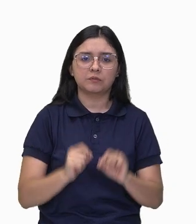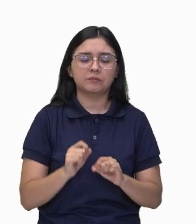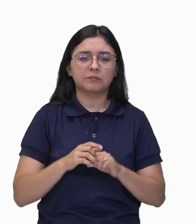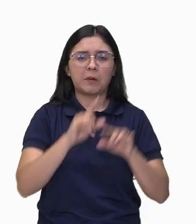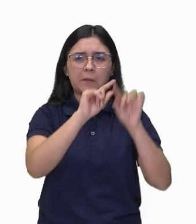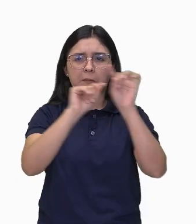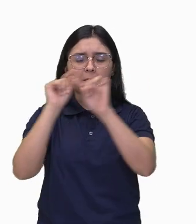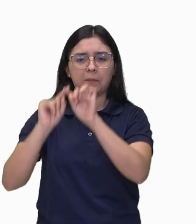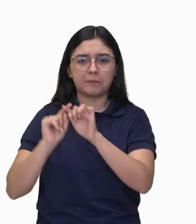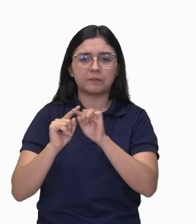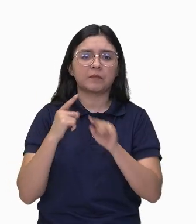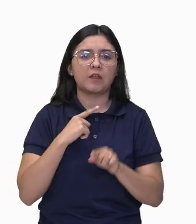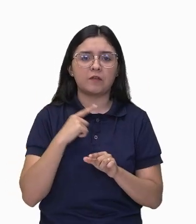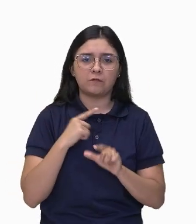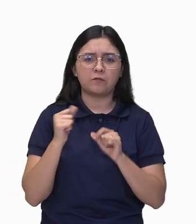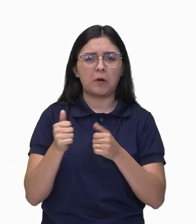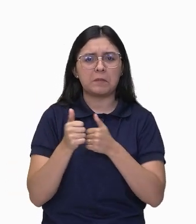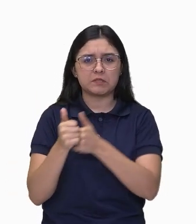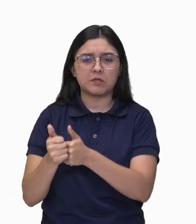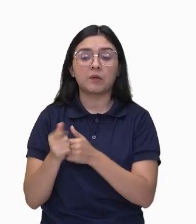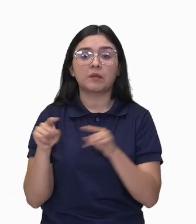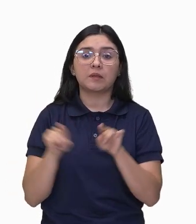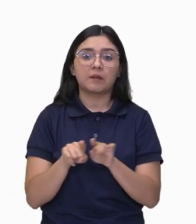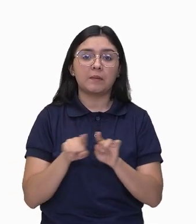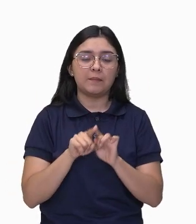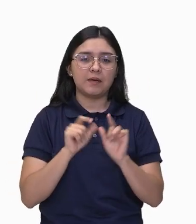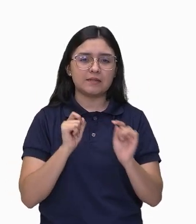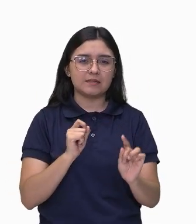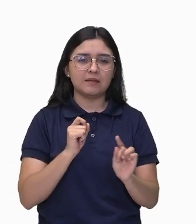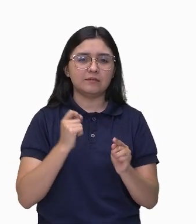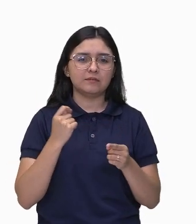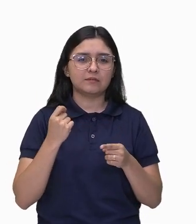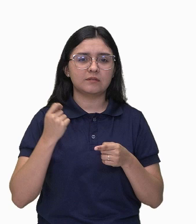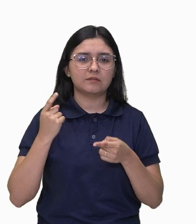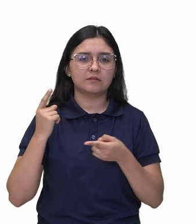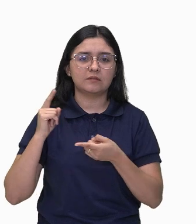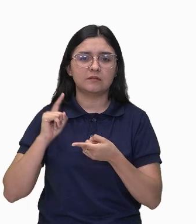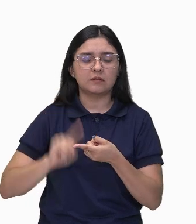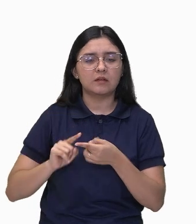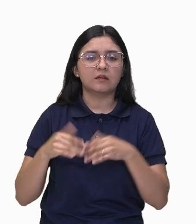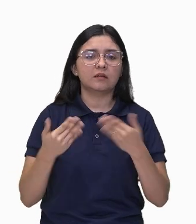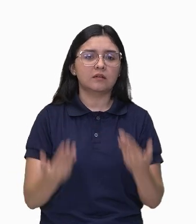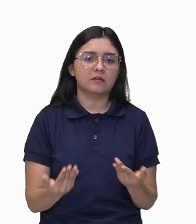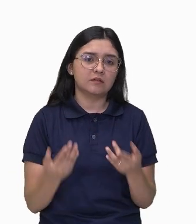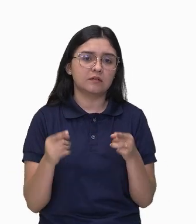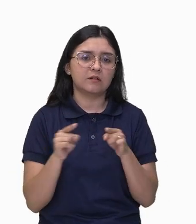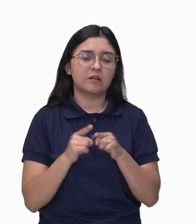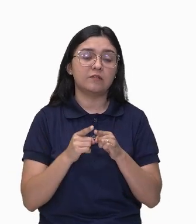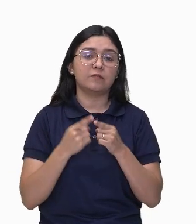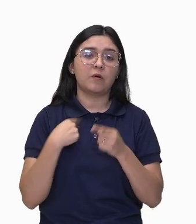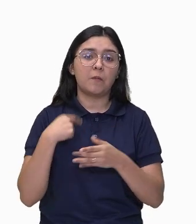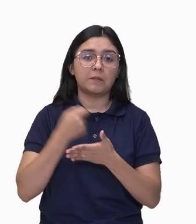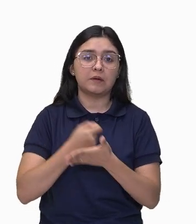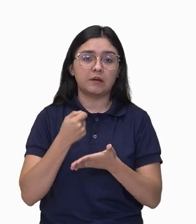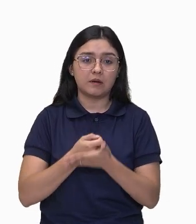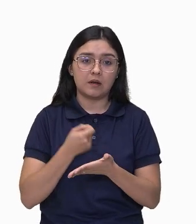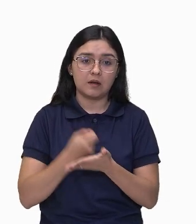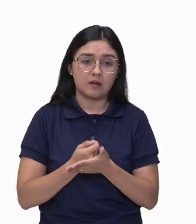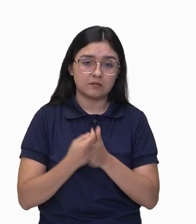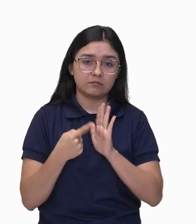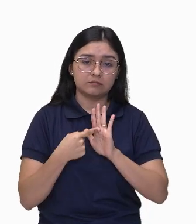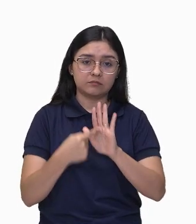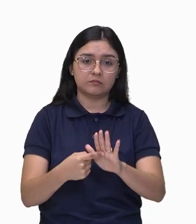e ameaçado pela Igreja. Galileu foi obrigado a negar publicamente suas ideias e descobertas